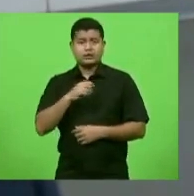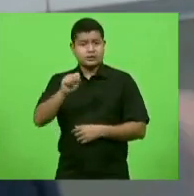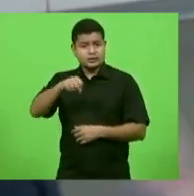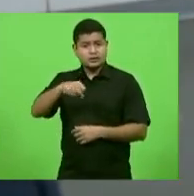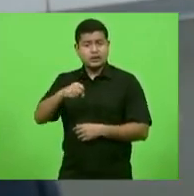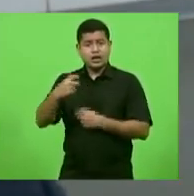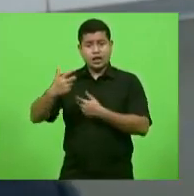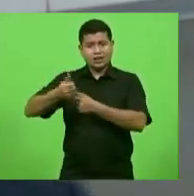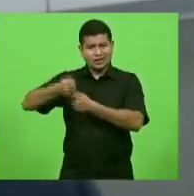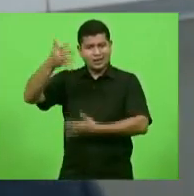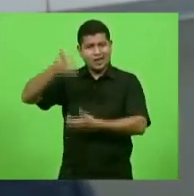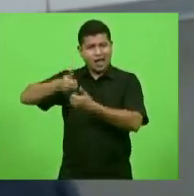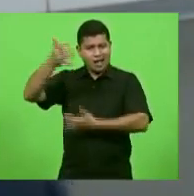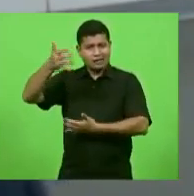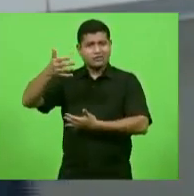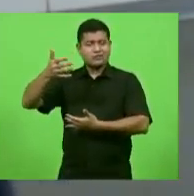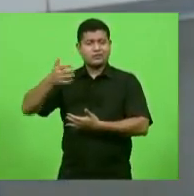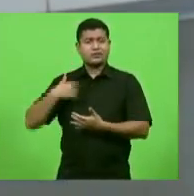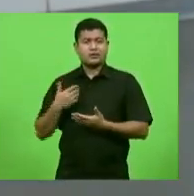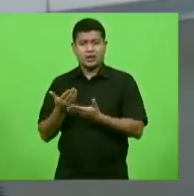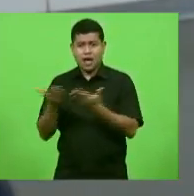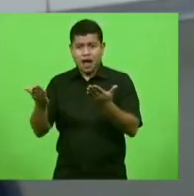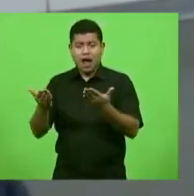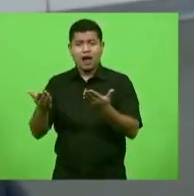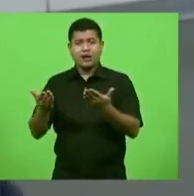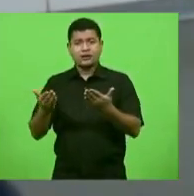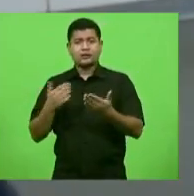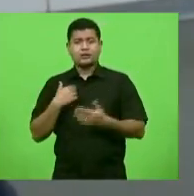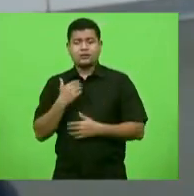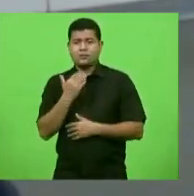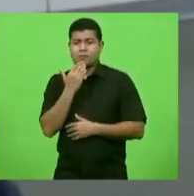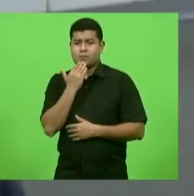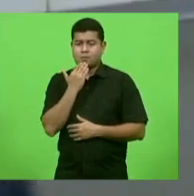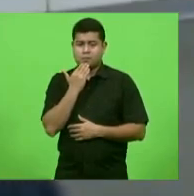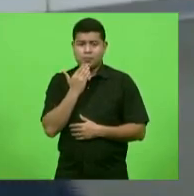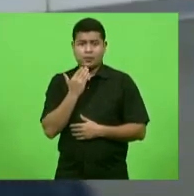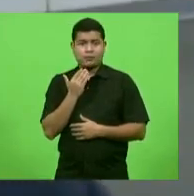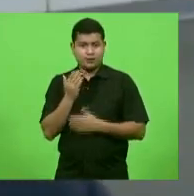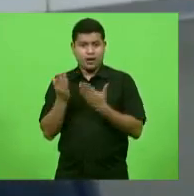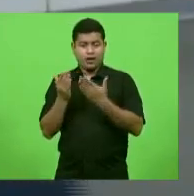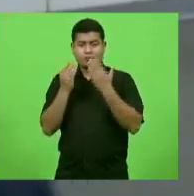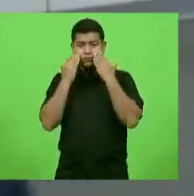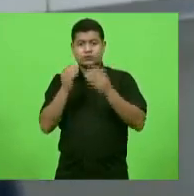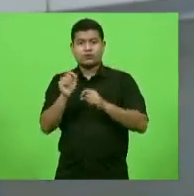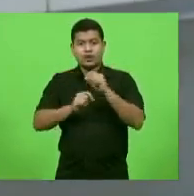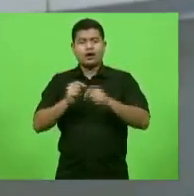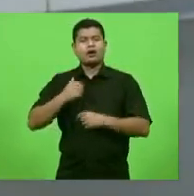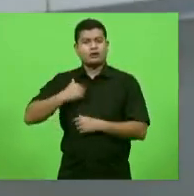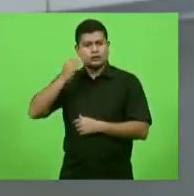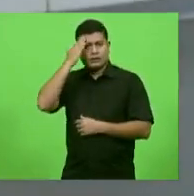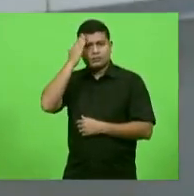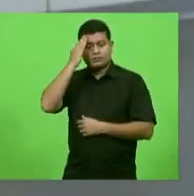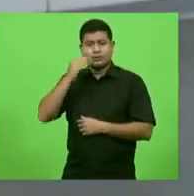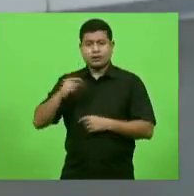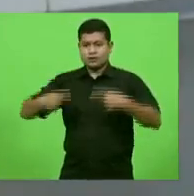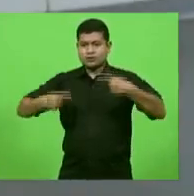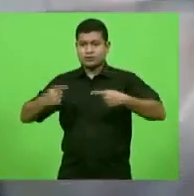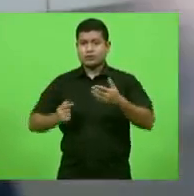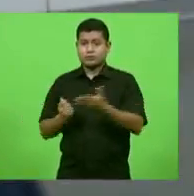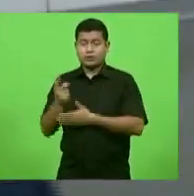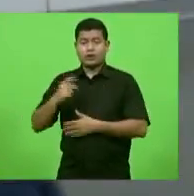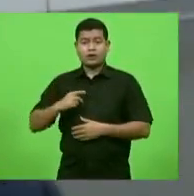nas quais demonstrou conhecimento e discutiu as contratações. Além disso, fez pessoalmente projeto de